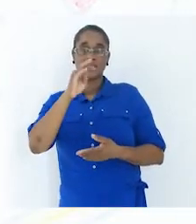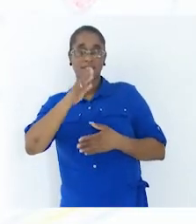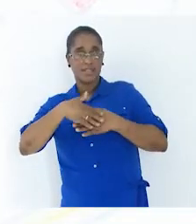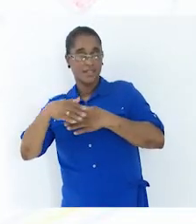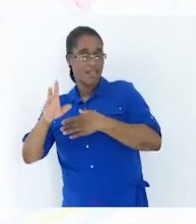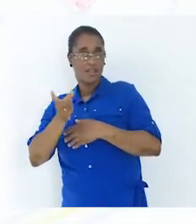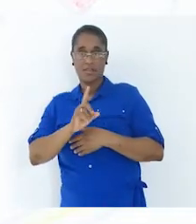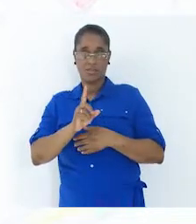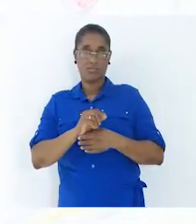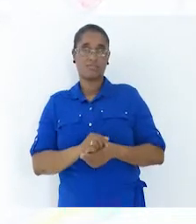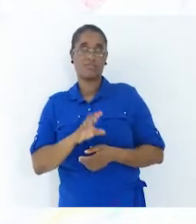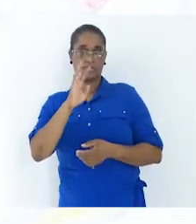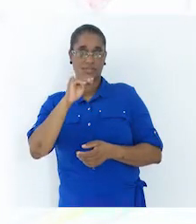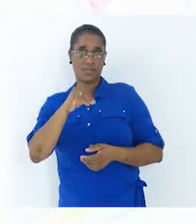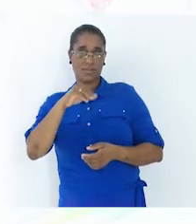vais